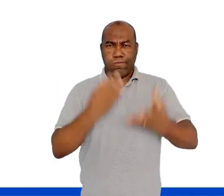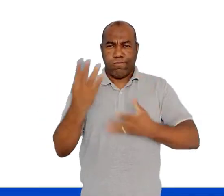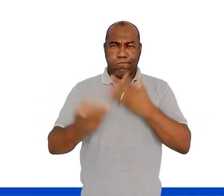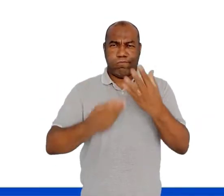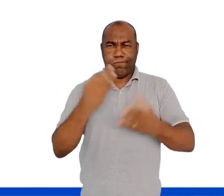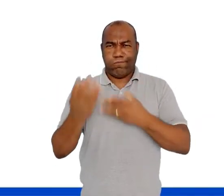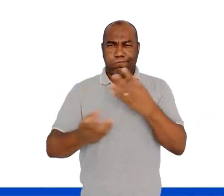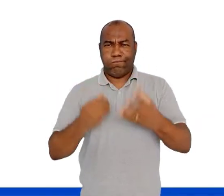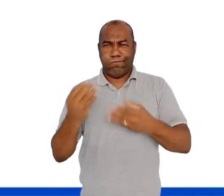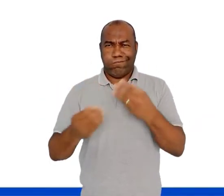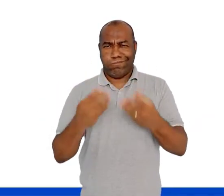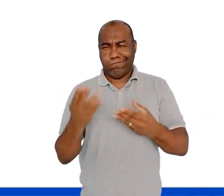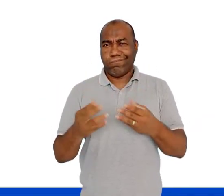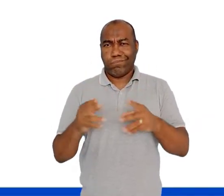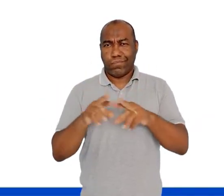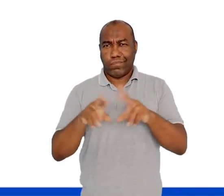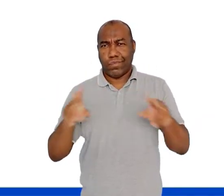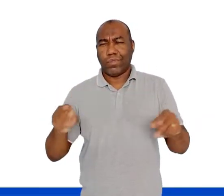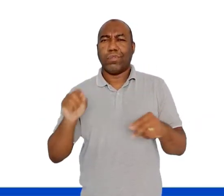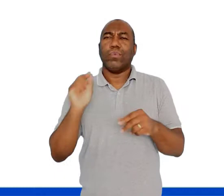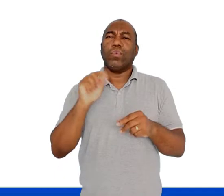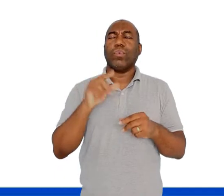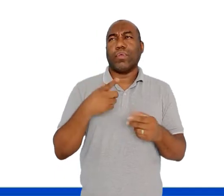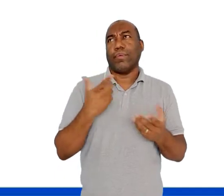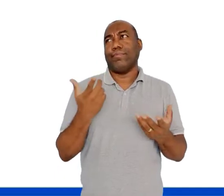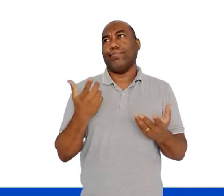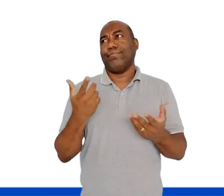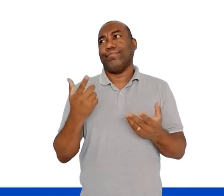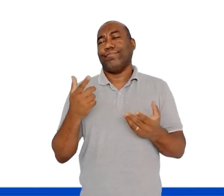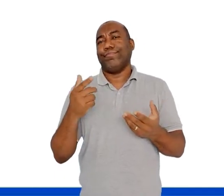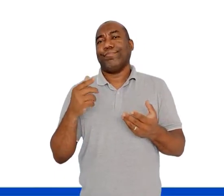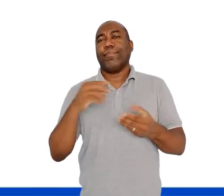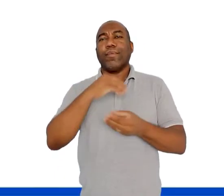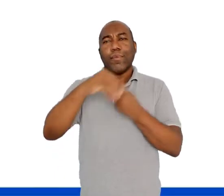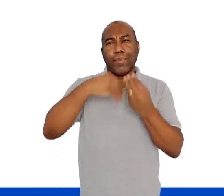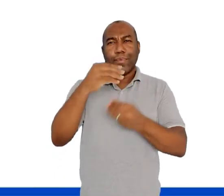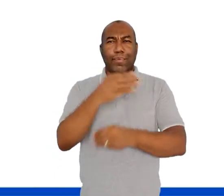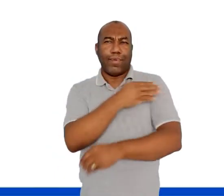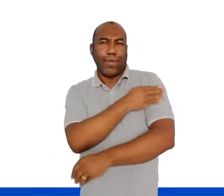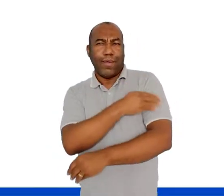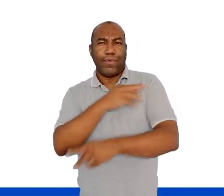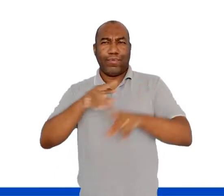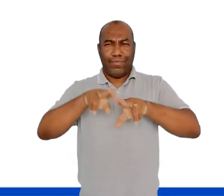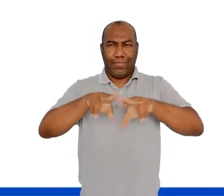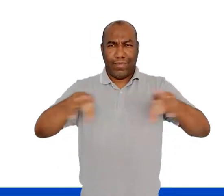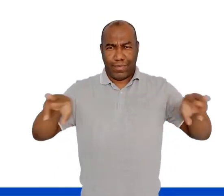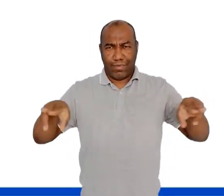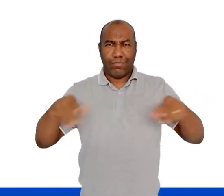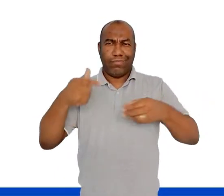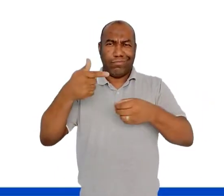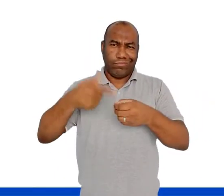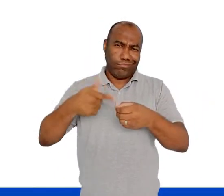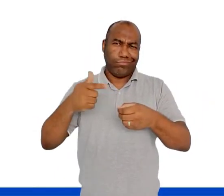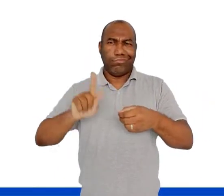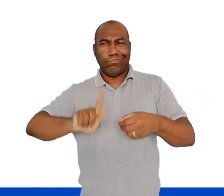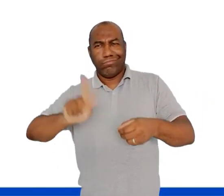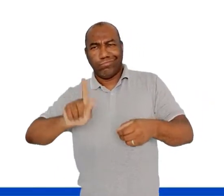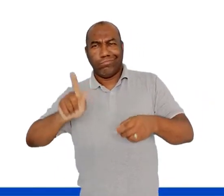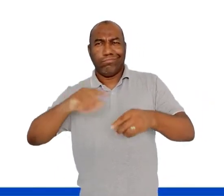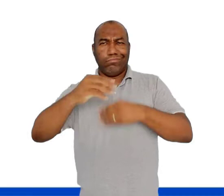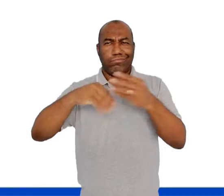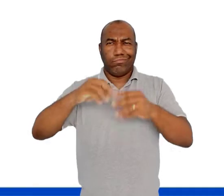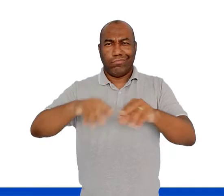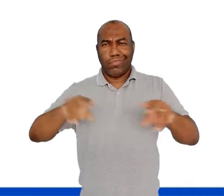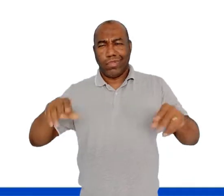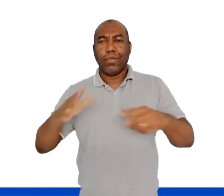de carbono, podendo ser o etanol, a gasolina, o óleo diesel. Ele vai entrar em contato com o oxigênio, lá no motor